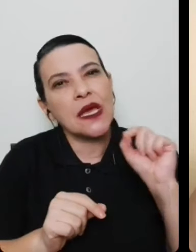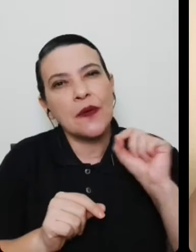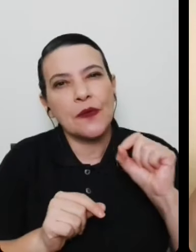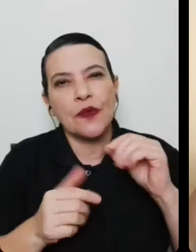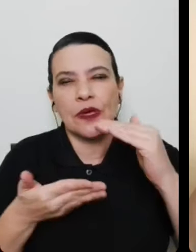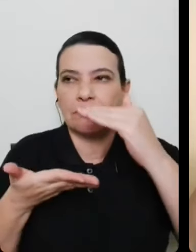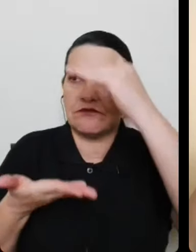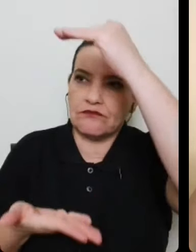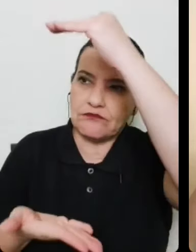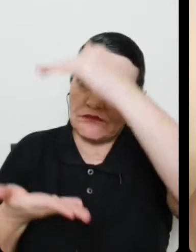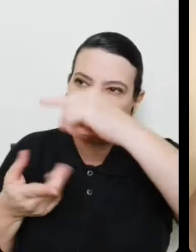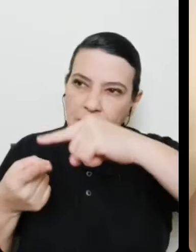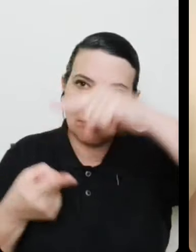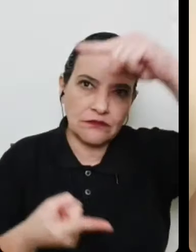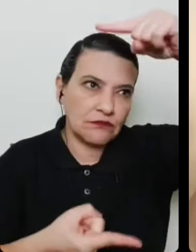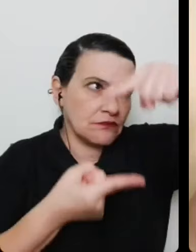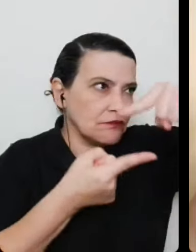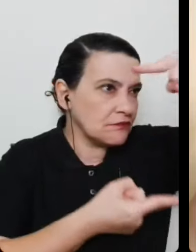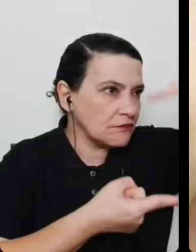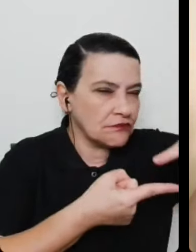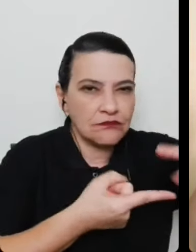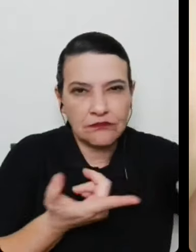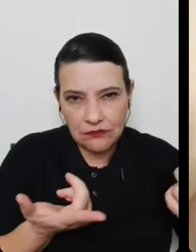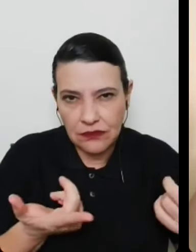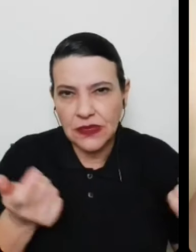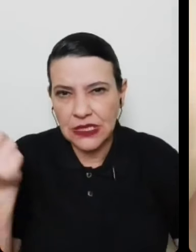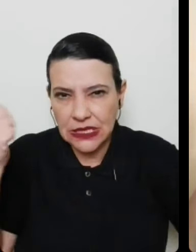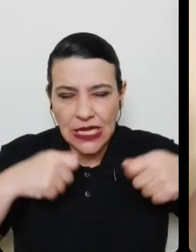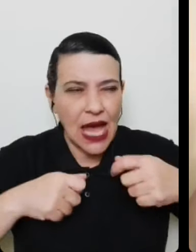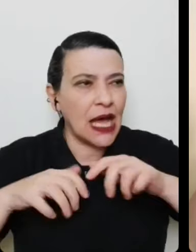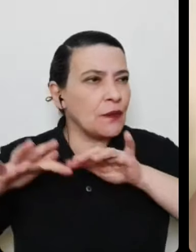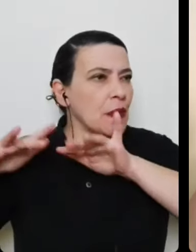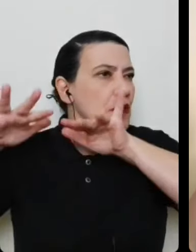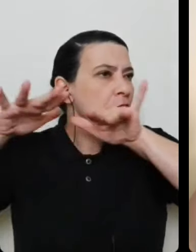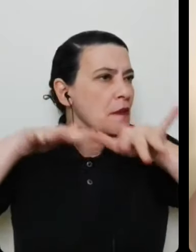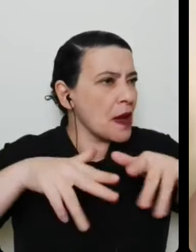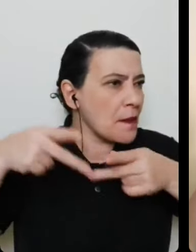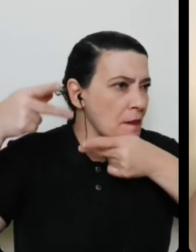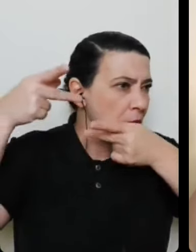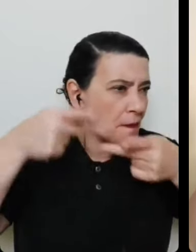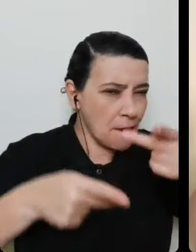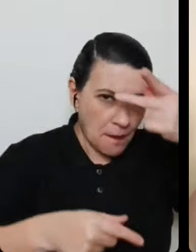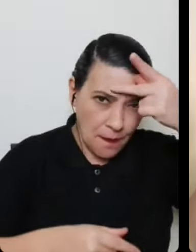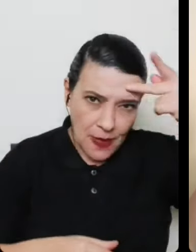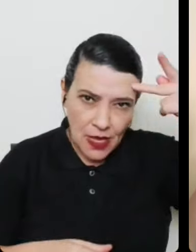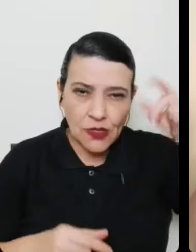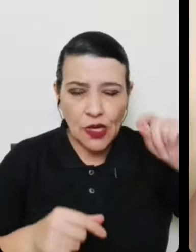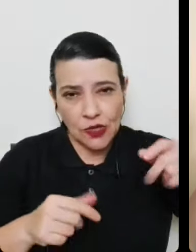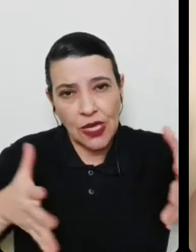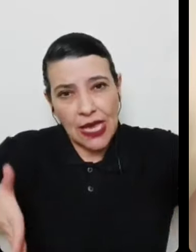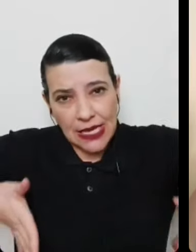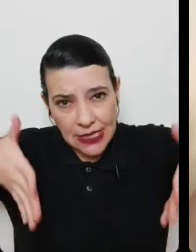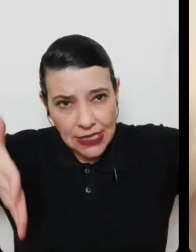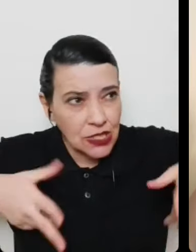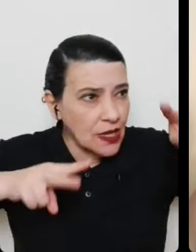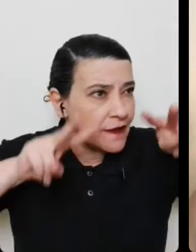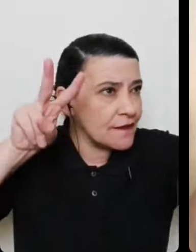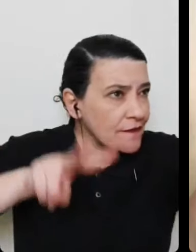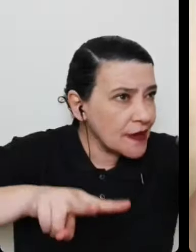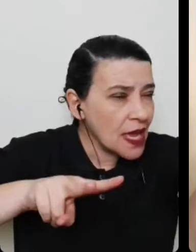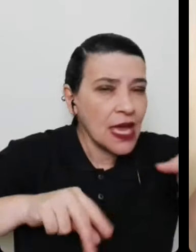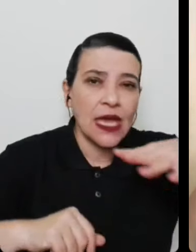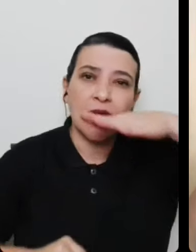vitrines e de objetos que permitam a visualização por pessoas em cadeiras de roda, por